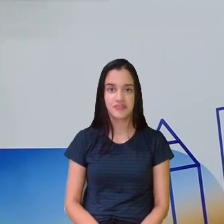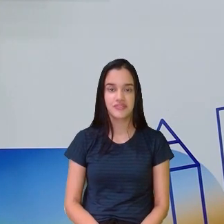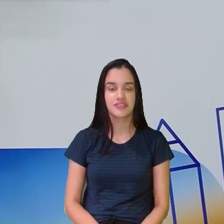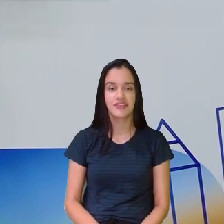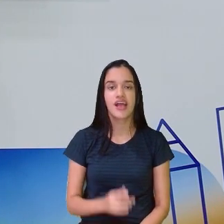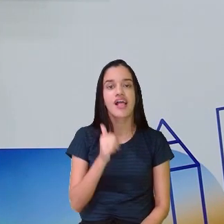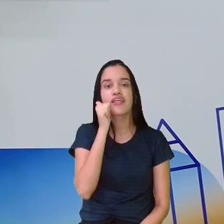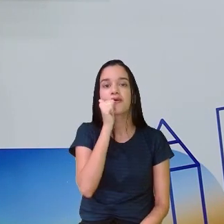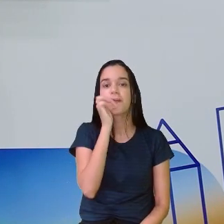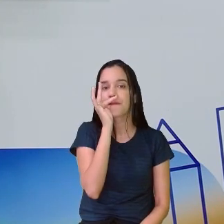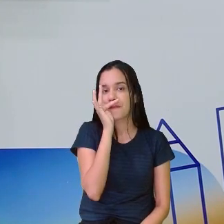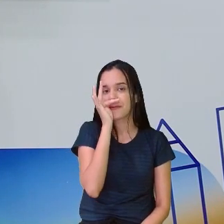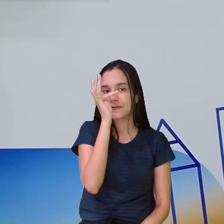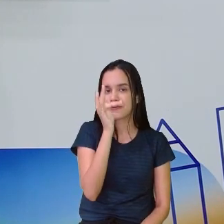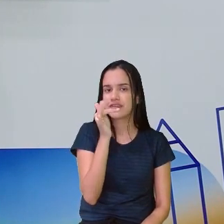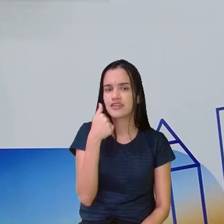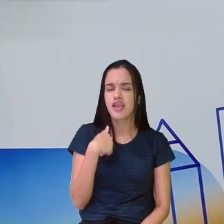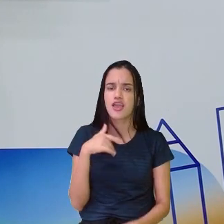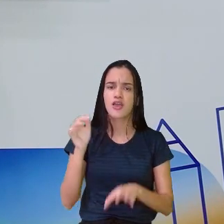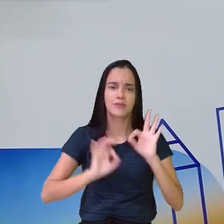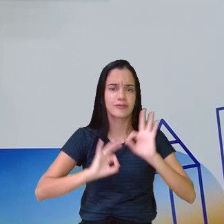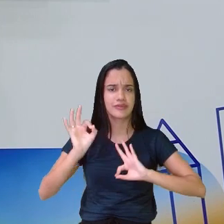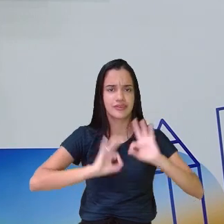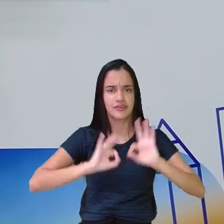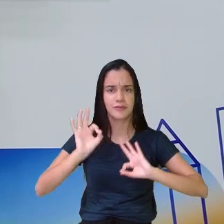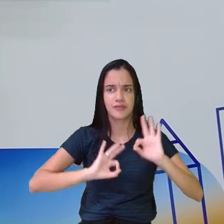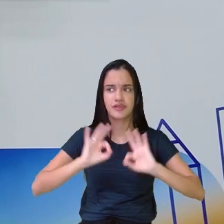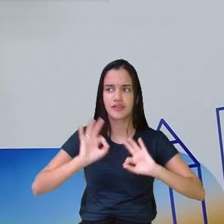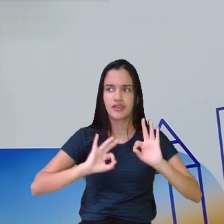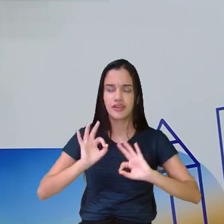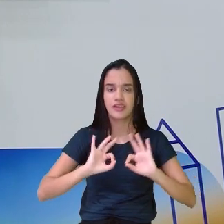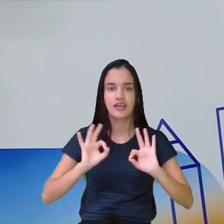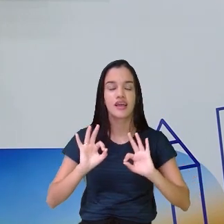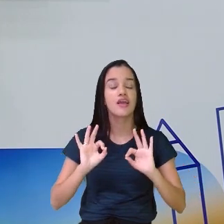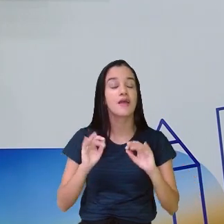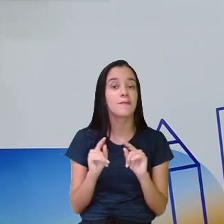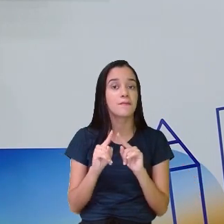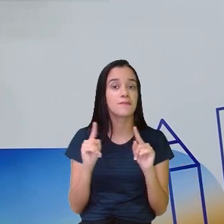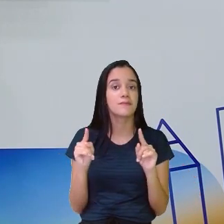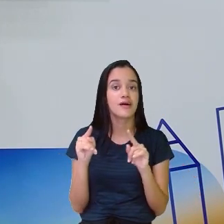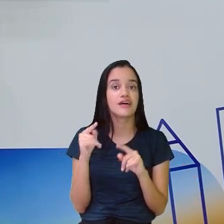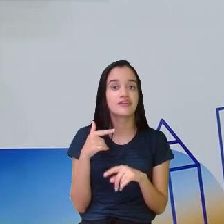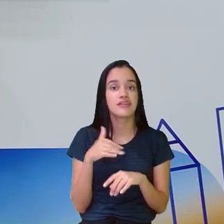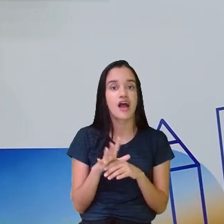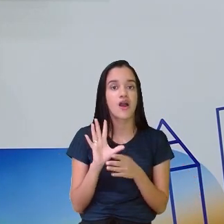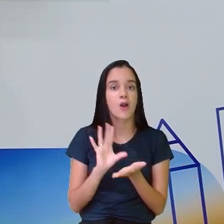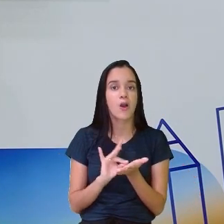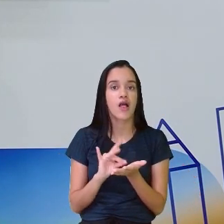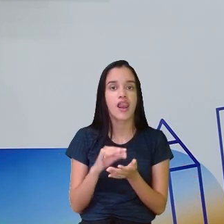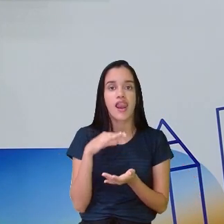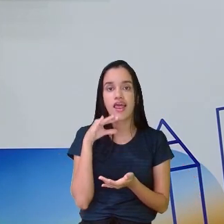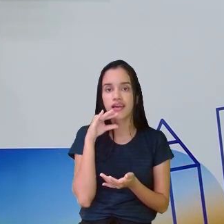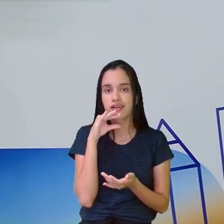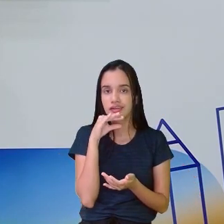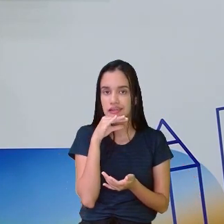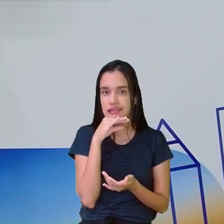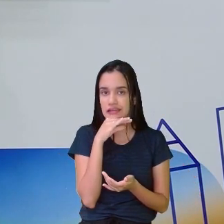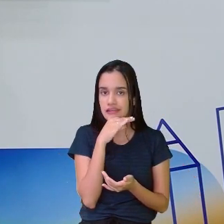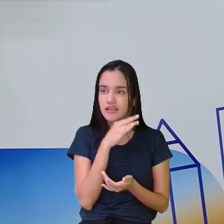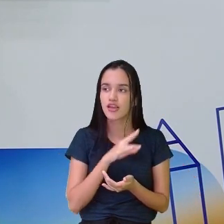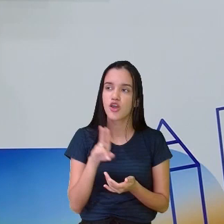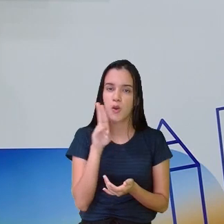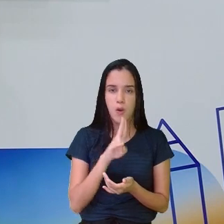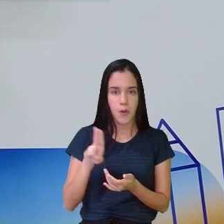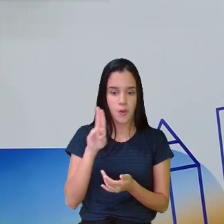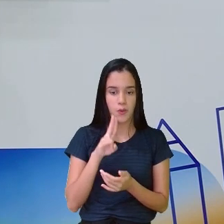Comadre Florzinha. Eu separei ali a cola quente, mas você, com a sua cola branca, você pode fazer esse trabalho. A cola quente eu uso